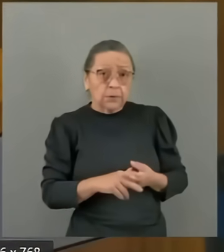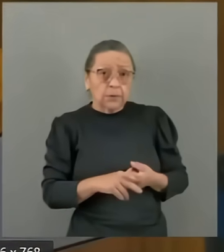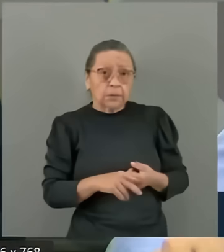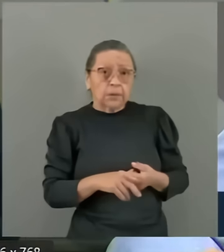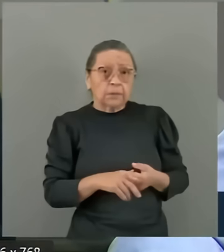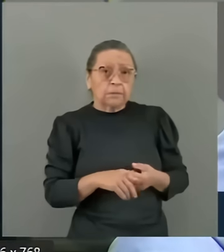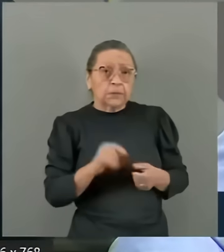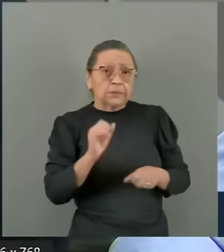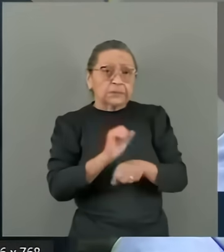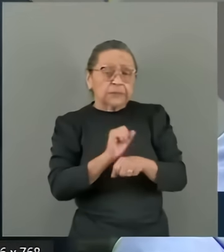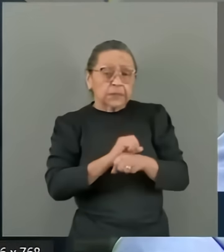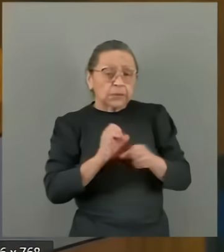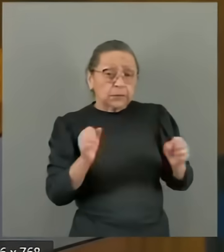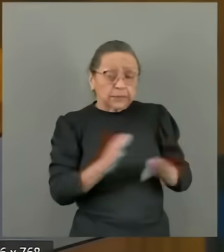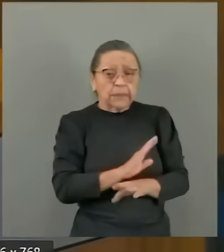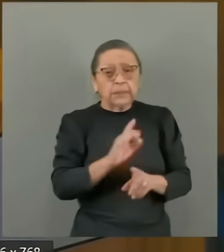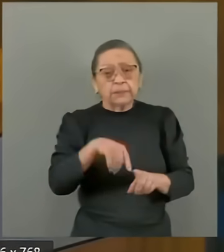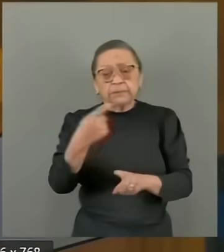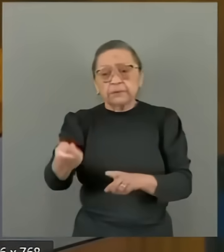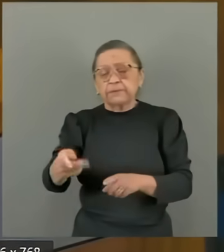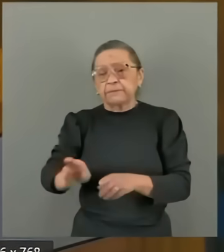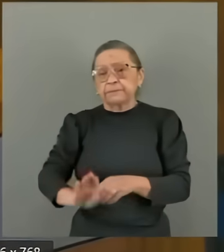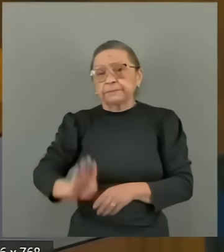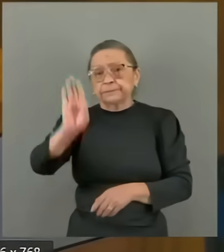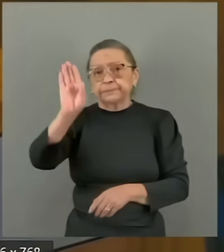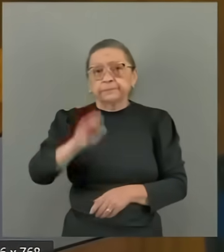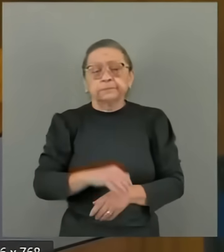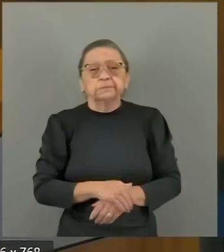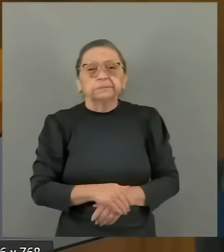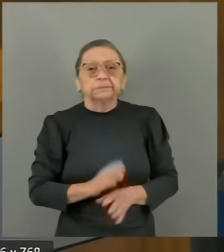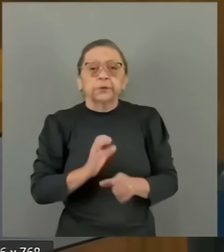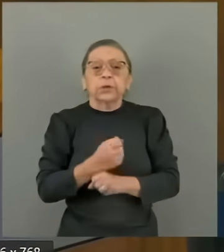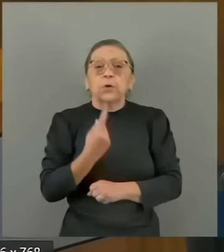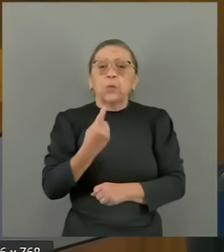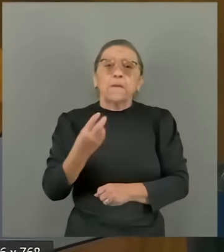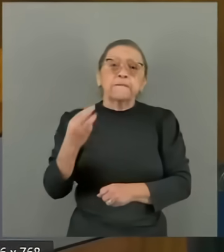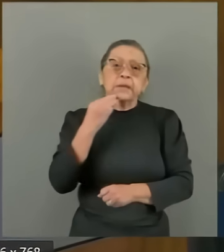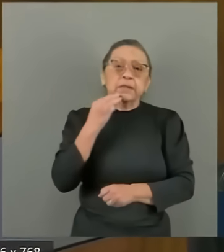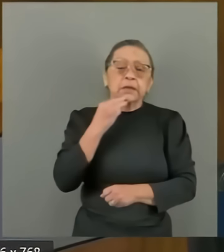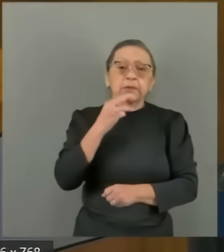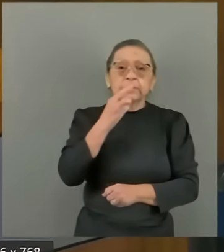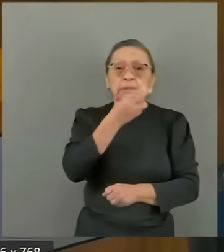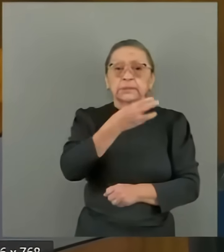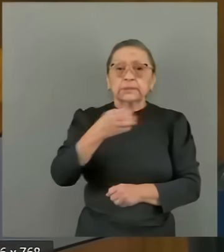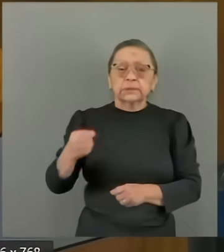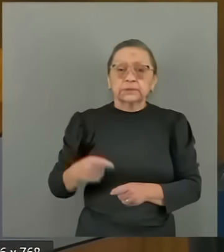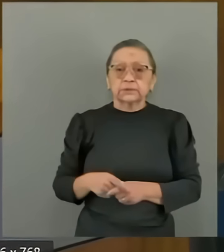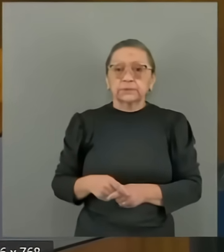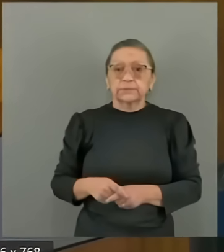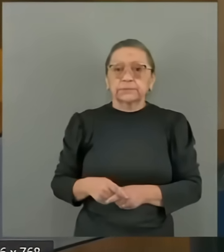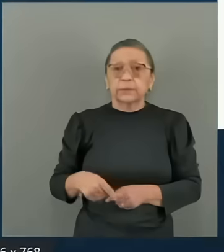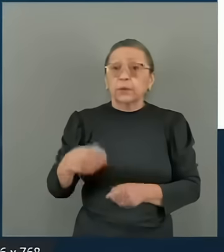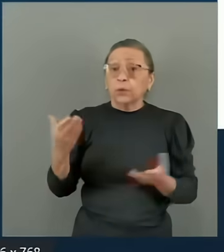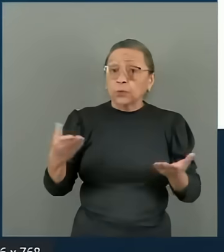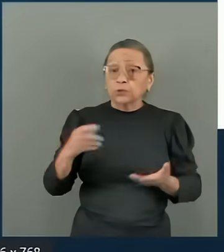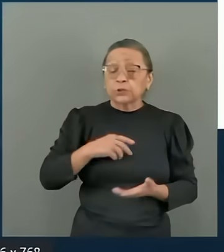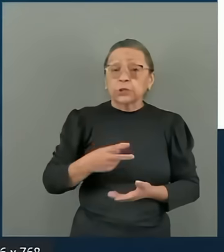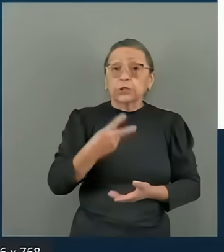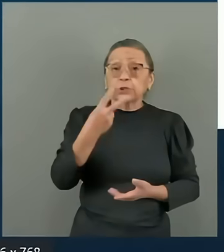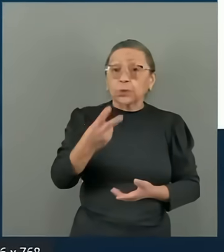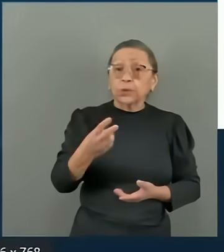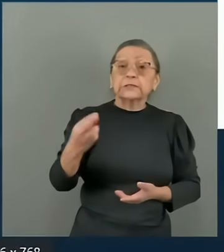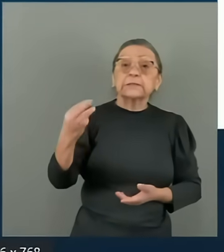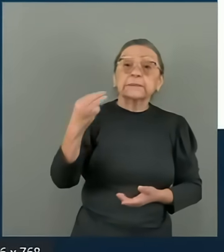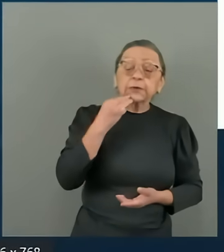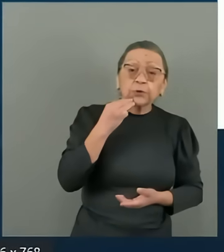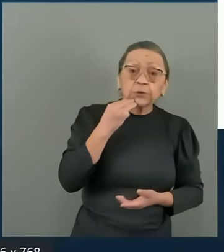milhão e 300 mil aproximadamente, pela conta feita. Então, hoje tem 2 milhões e 600 mil. Isso aqui não é fila não, mas eu quero falar a respeito.